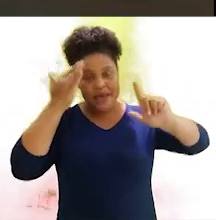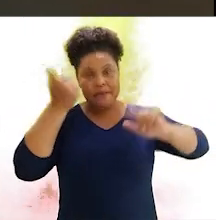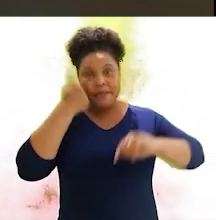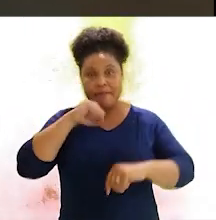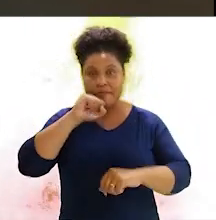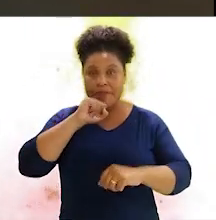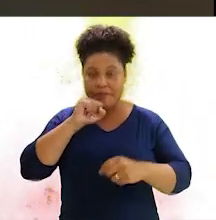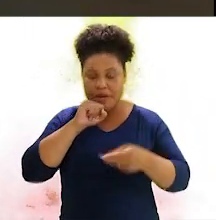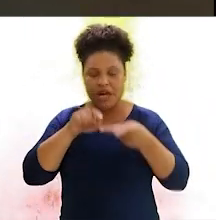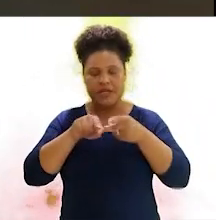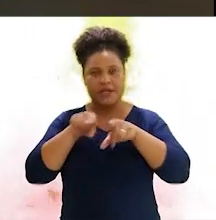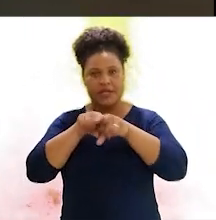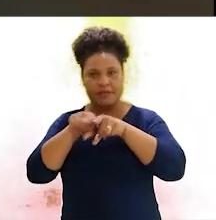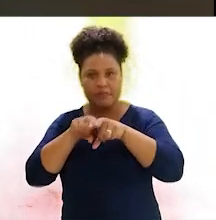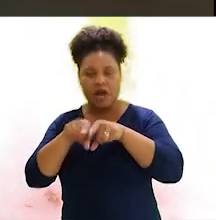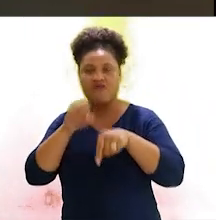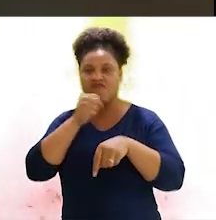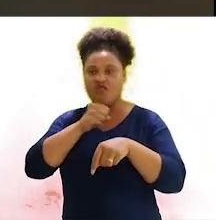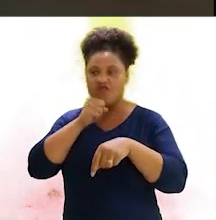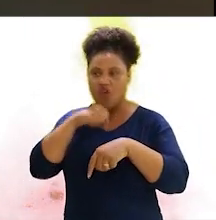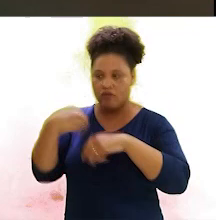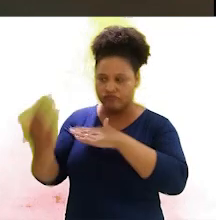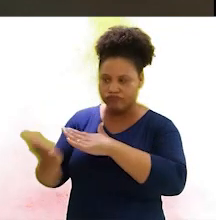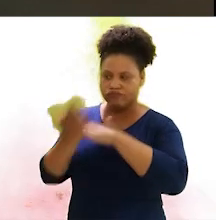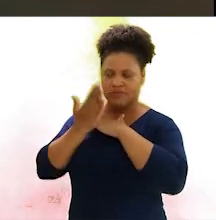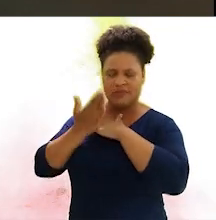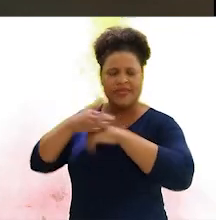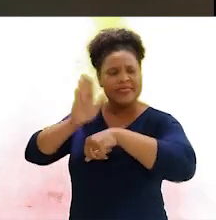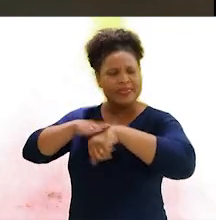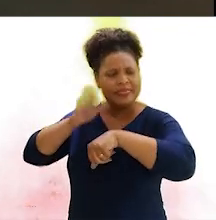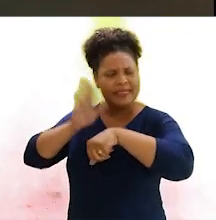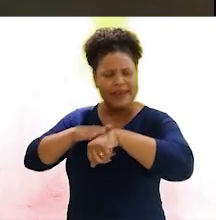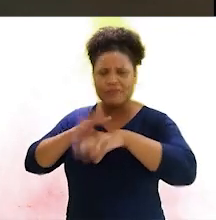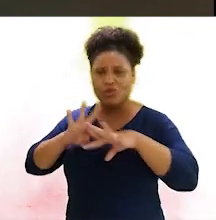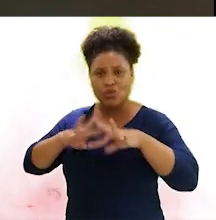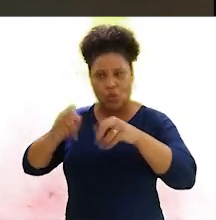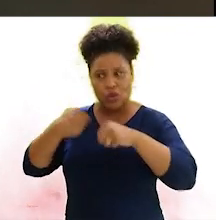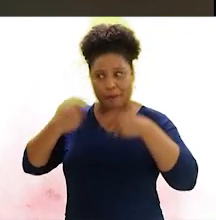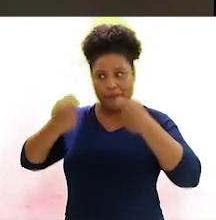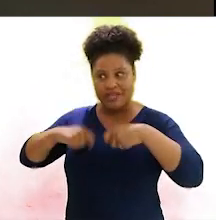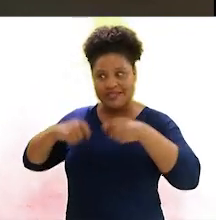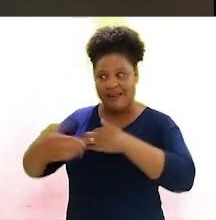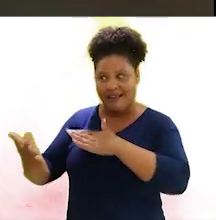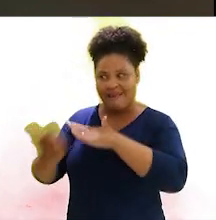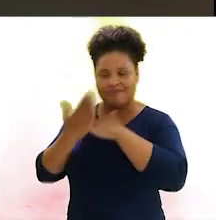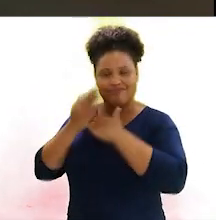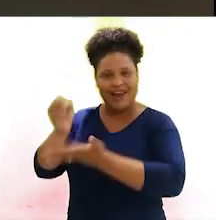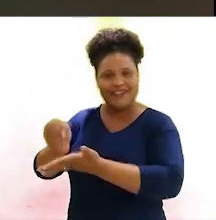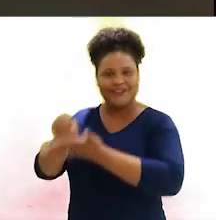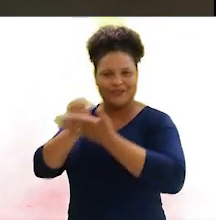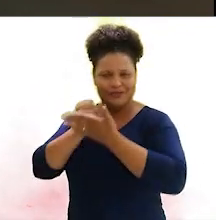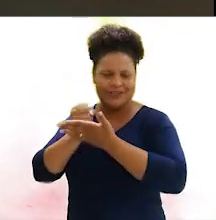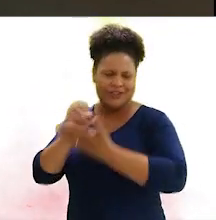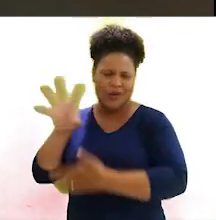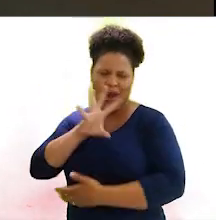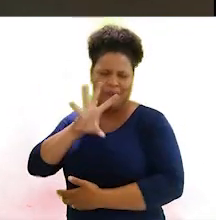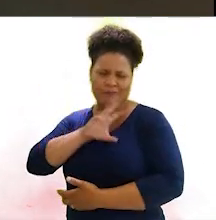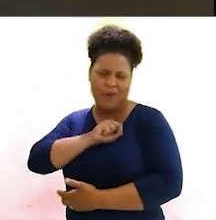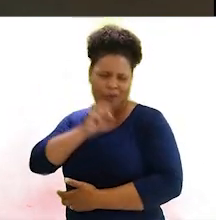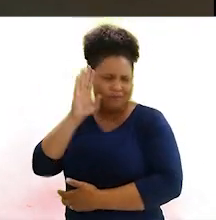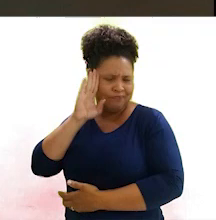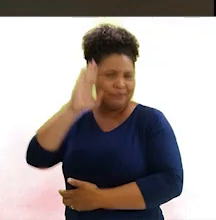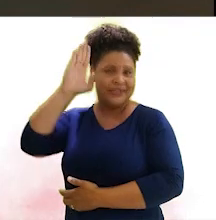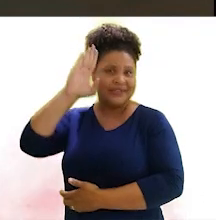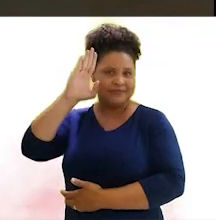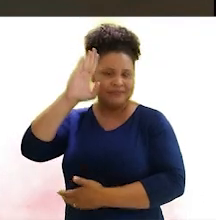avó que vão estar comigo porque eu precisar isso para mim é um é o maior amor do mundo eu amo as